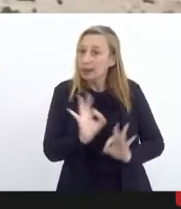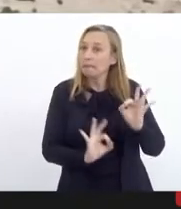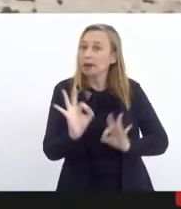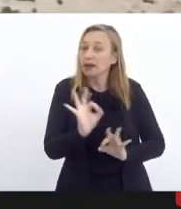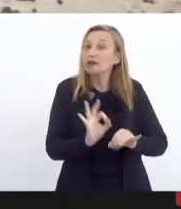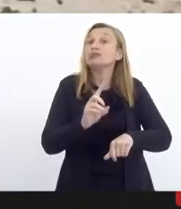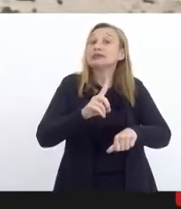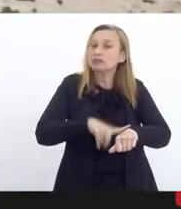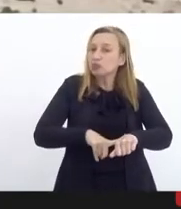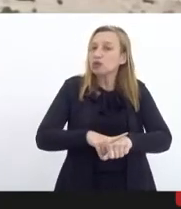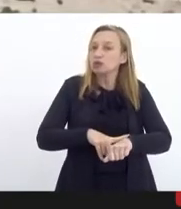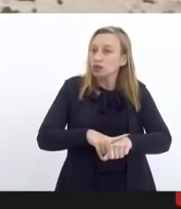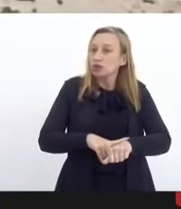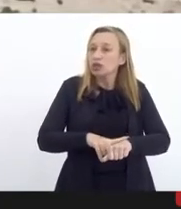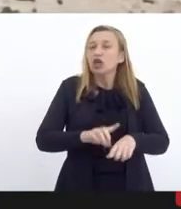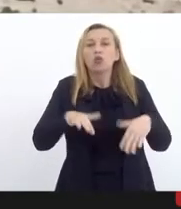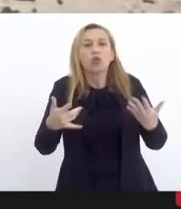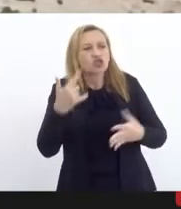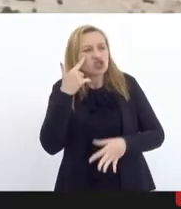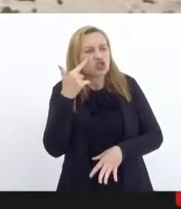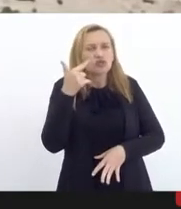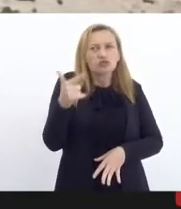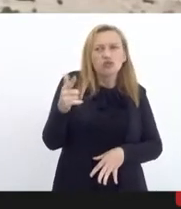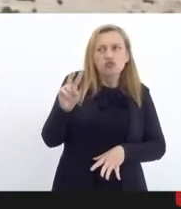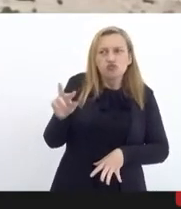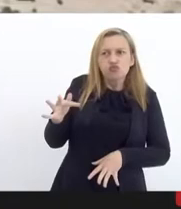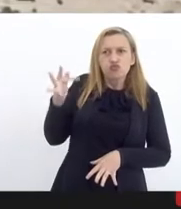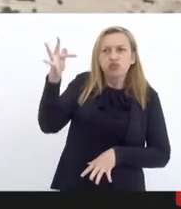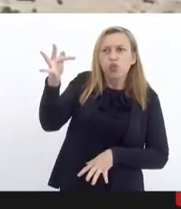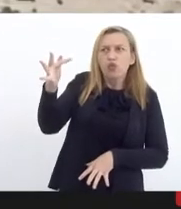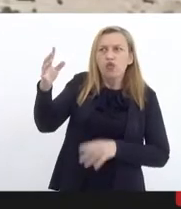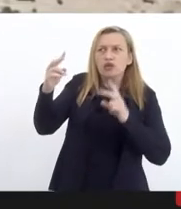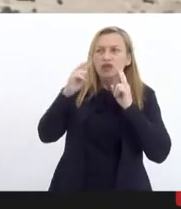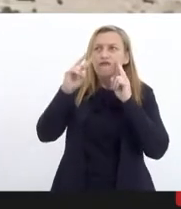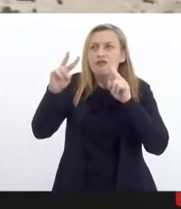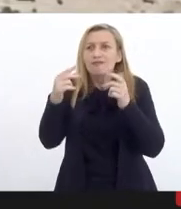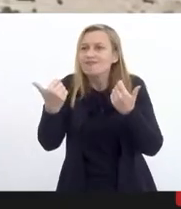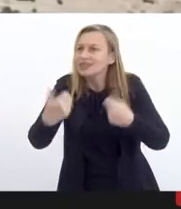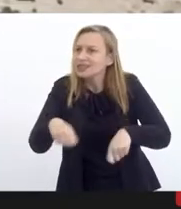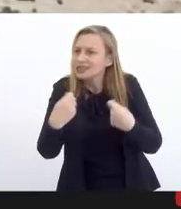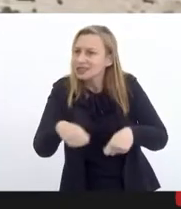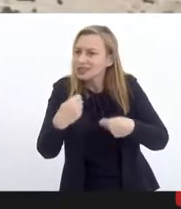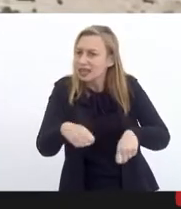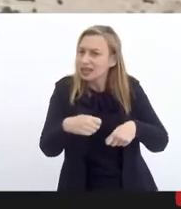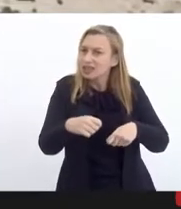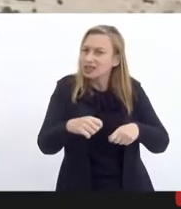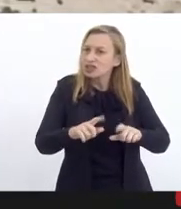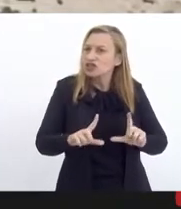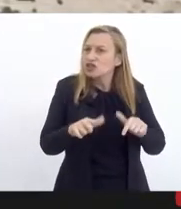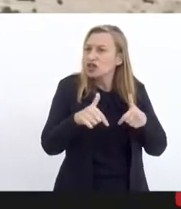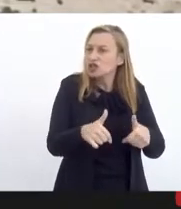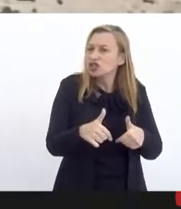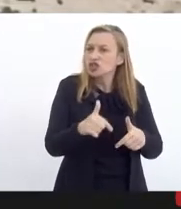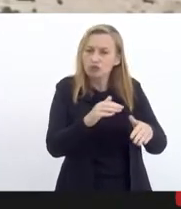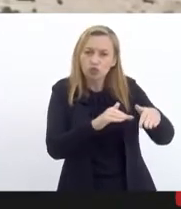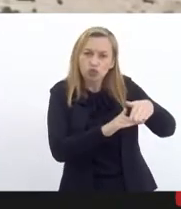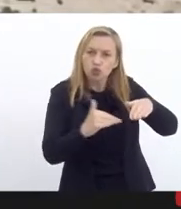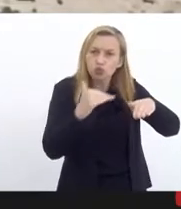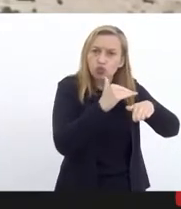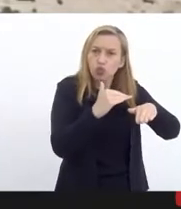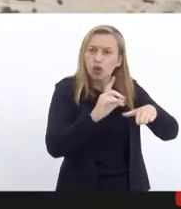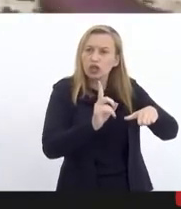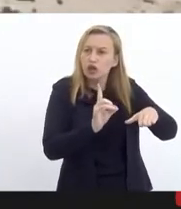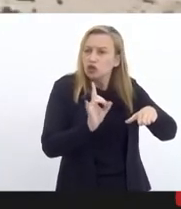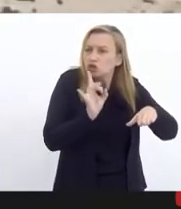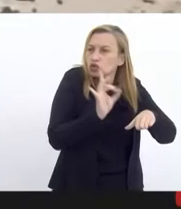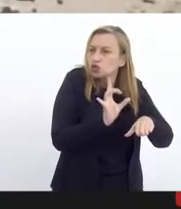esse momento. E quando a gente olha para o futuro, a gente vê a necessidade de aplicação desse fundo não só